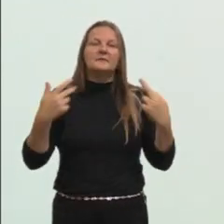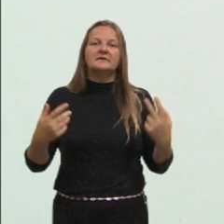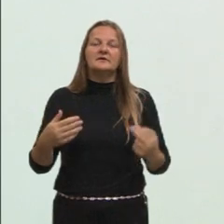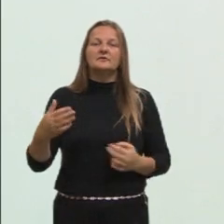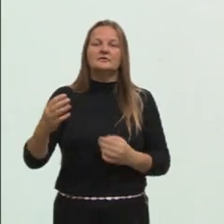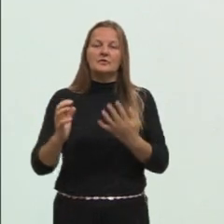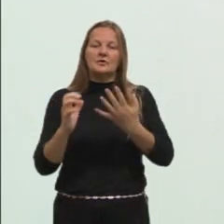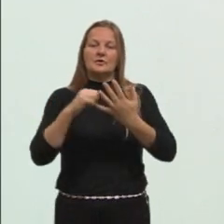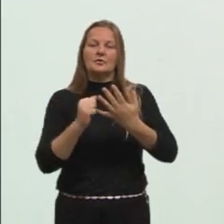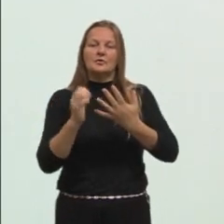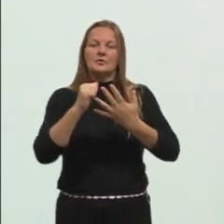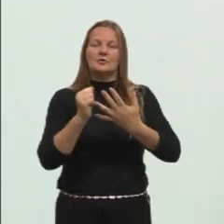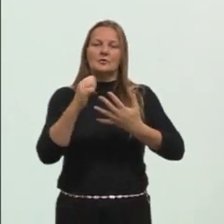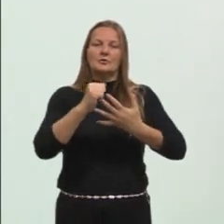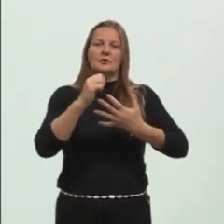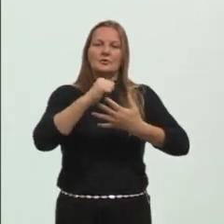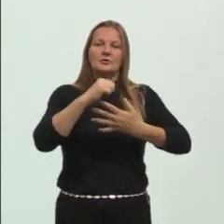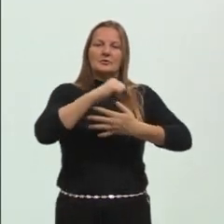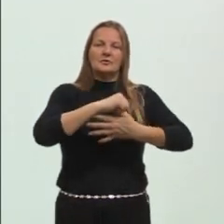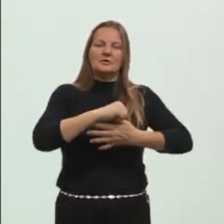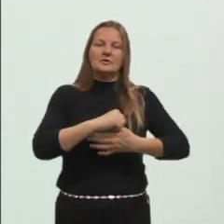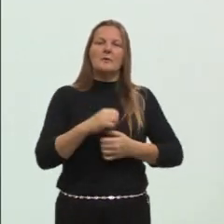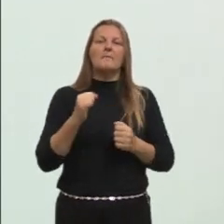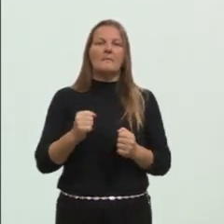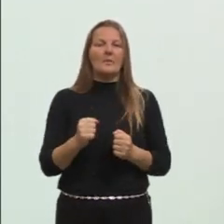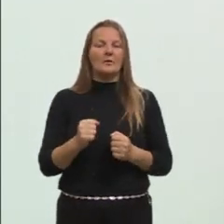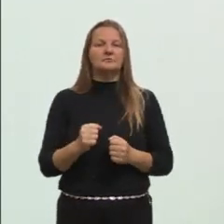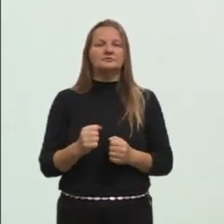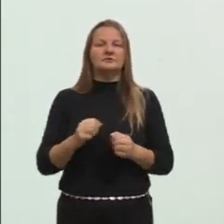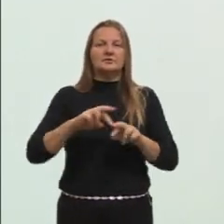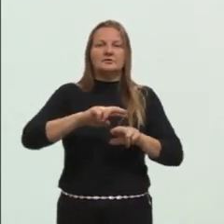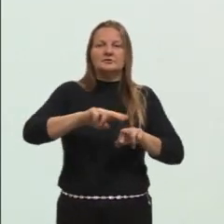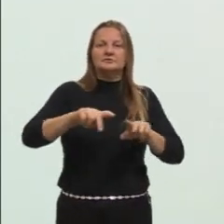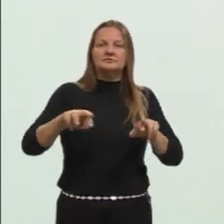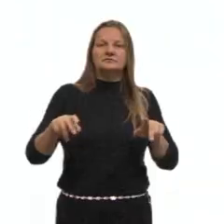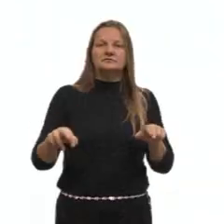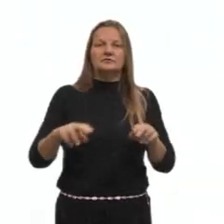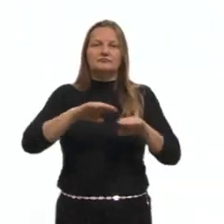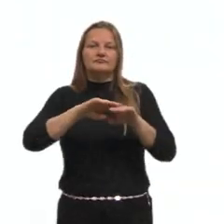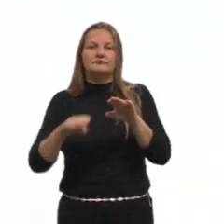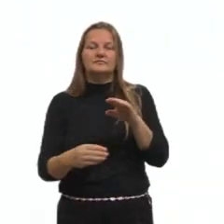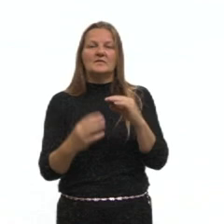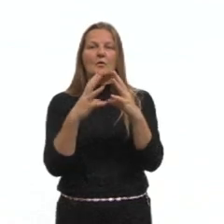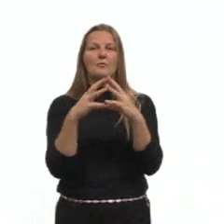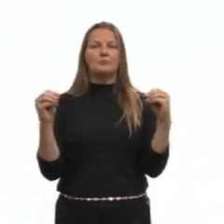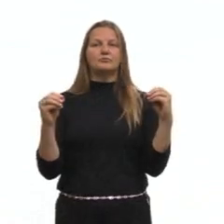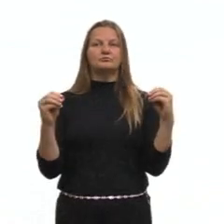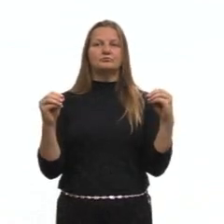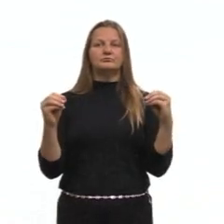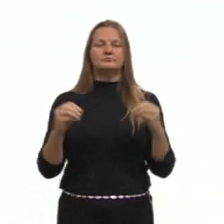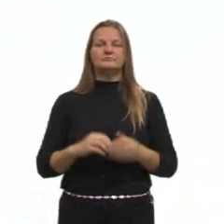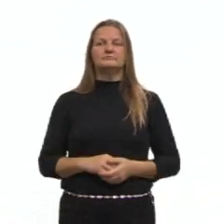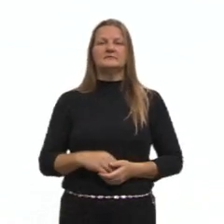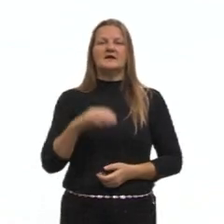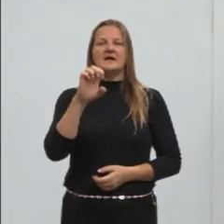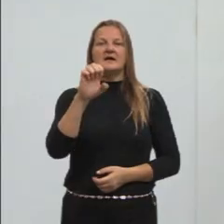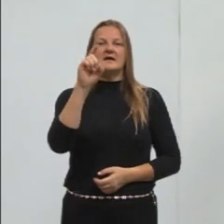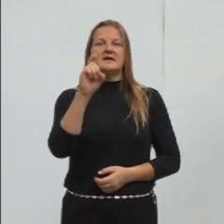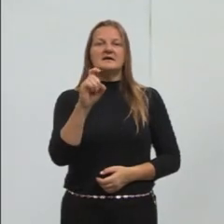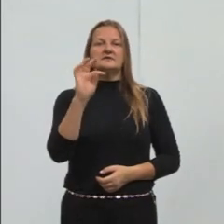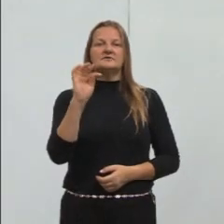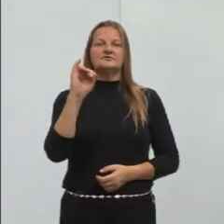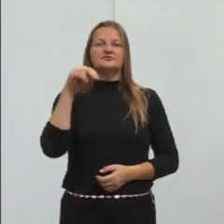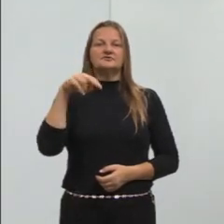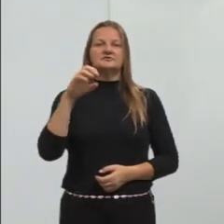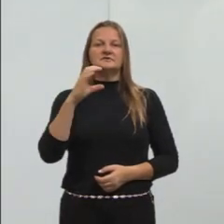cadeias alimentares e pode também diminuir a biodiversidade e causar grandes extinções trazendo prejuízo para